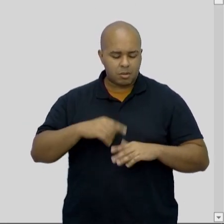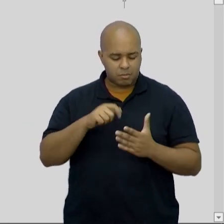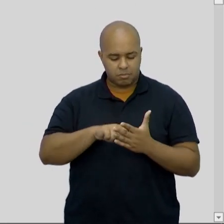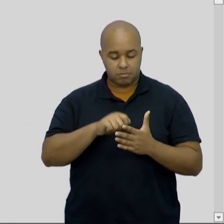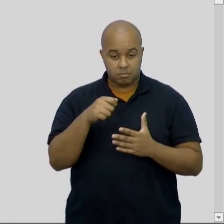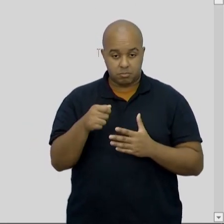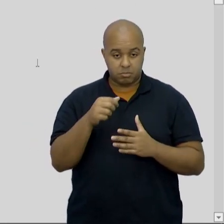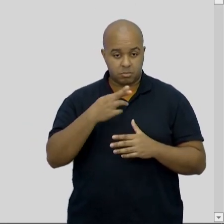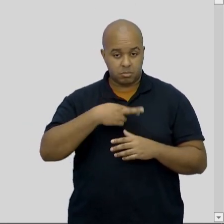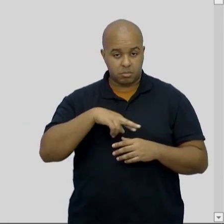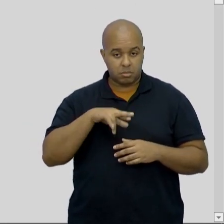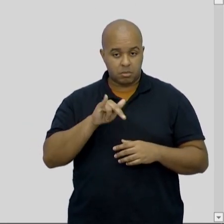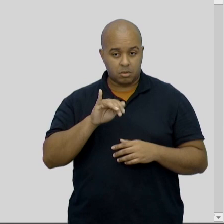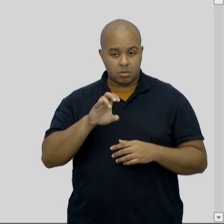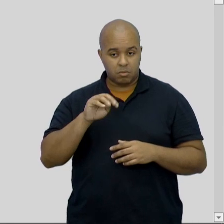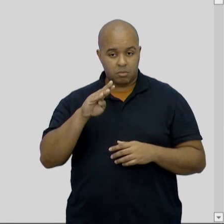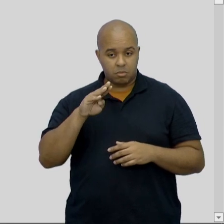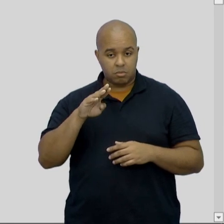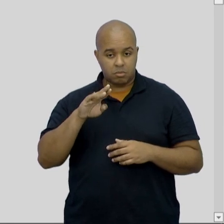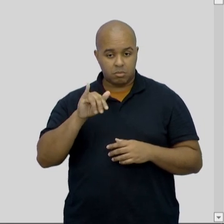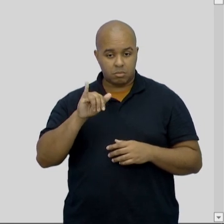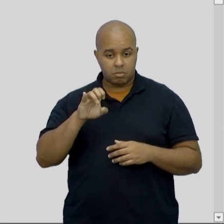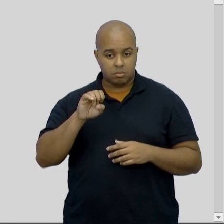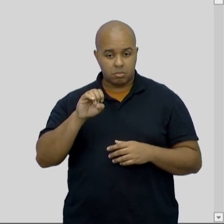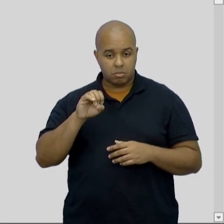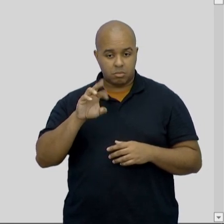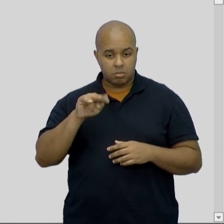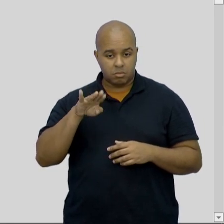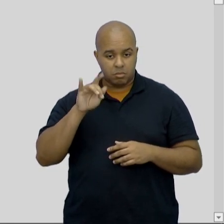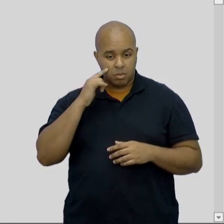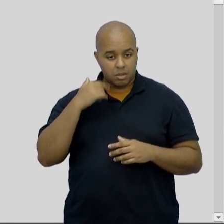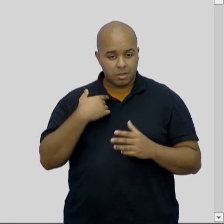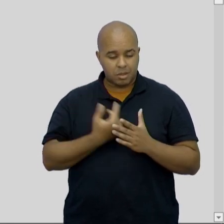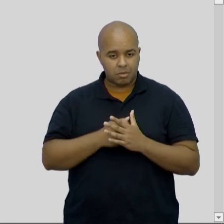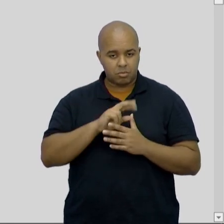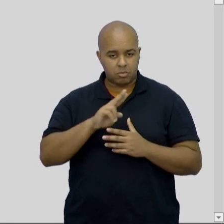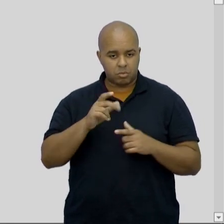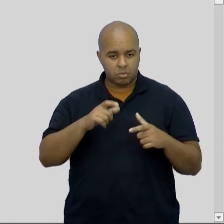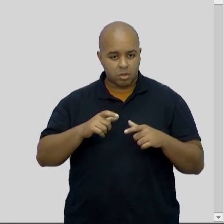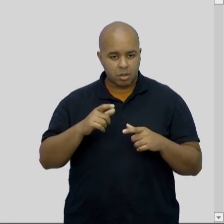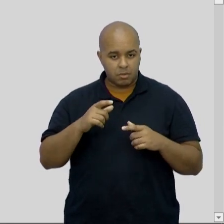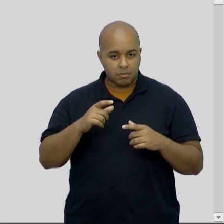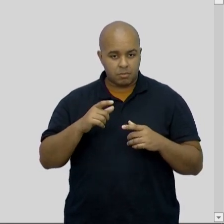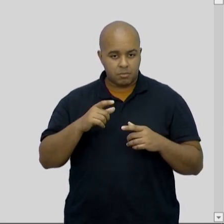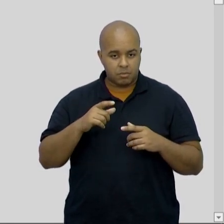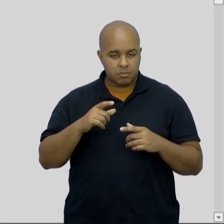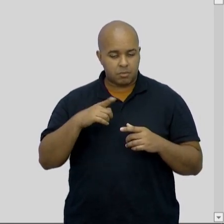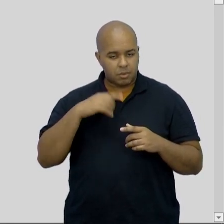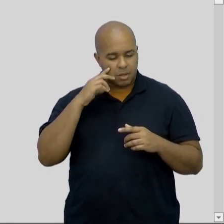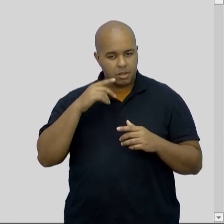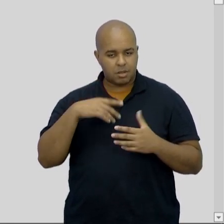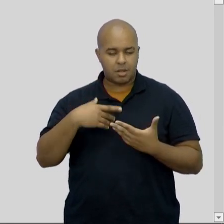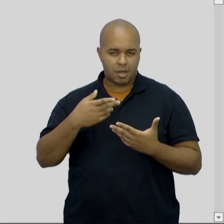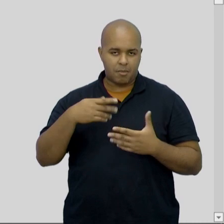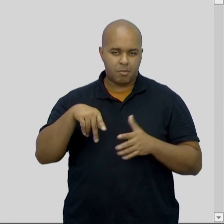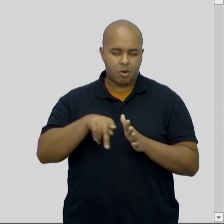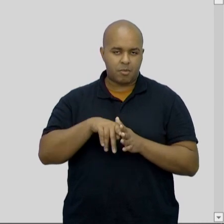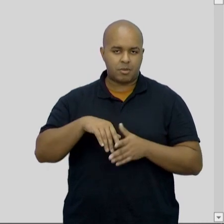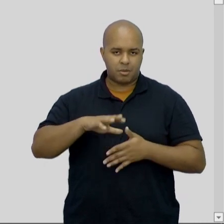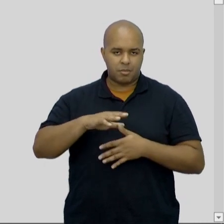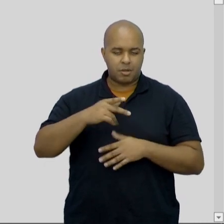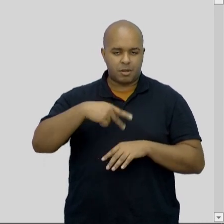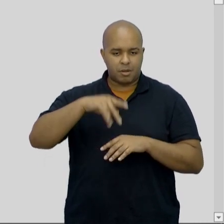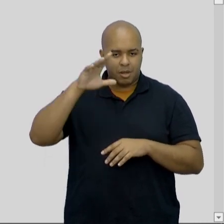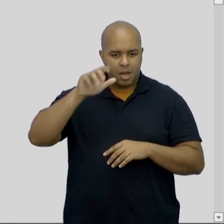da religião Iorubá. Então nós temos o nome da religião, nós temos o local, então África Ocidental, que é a